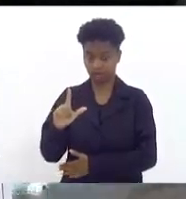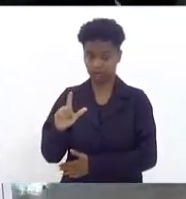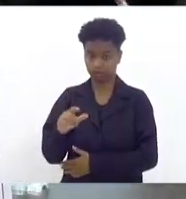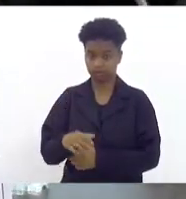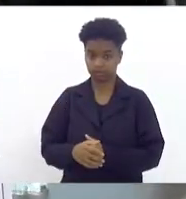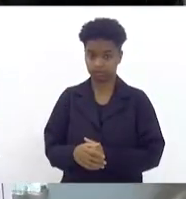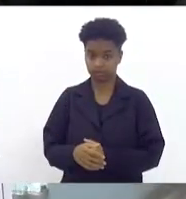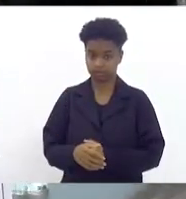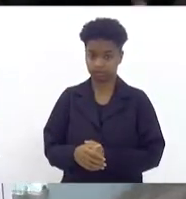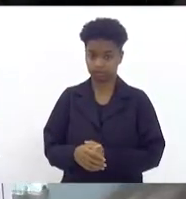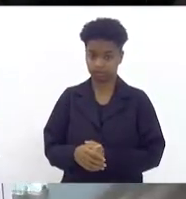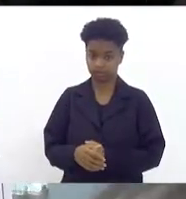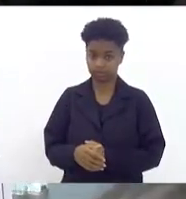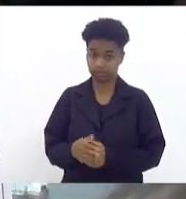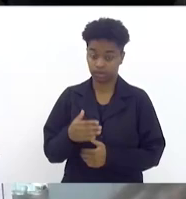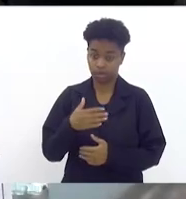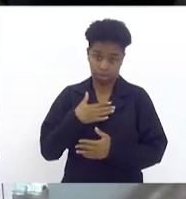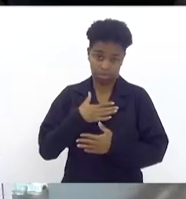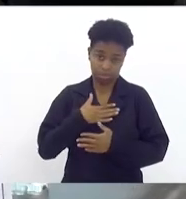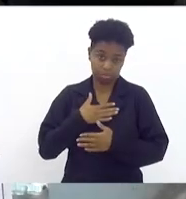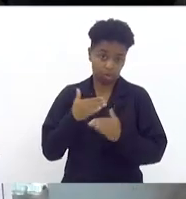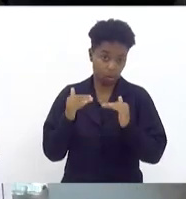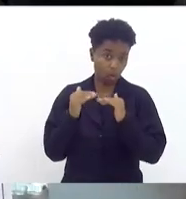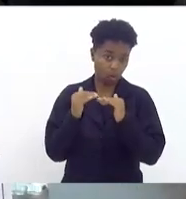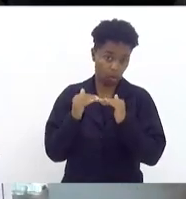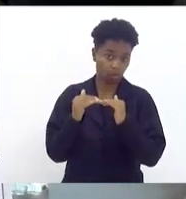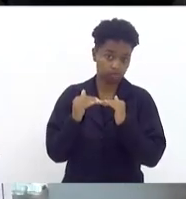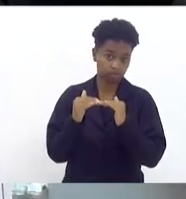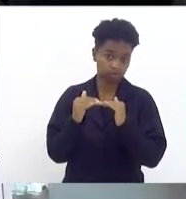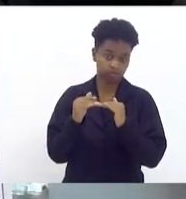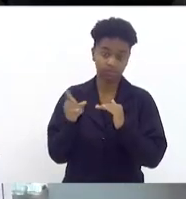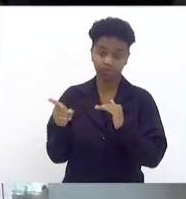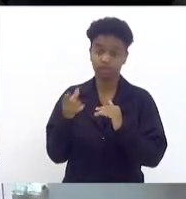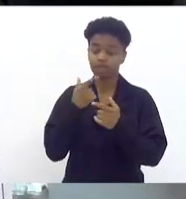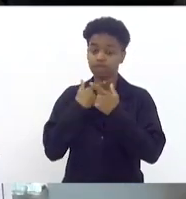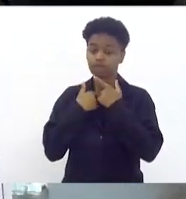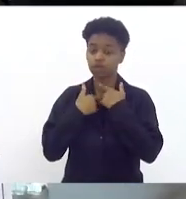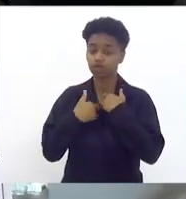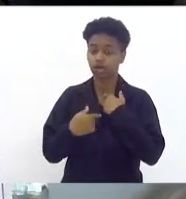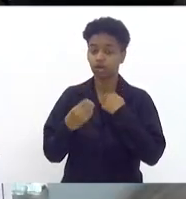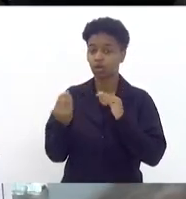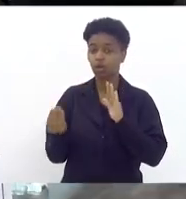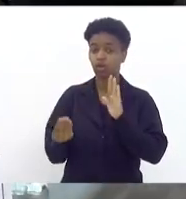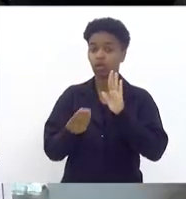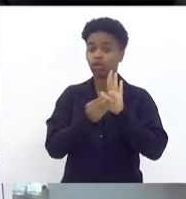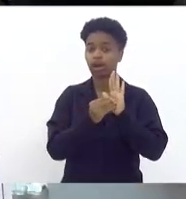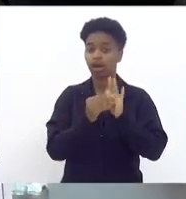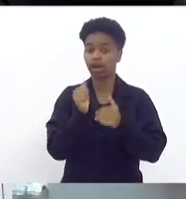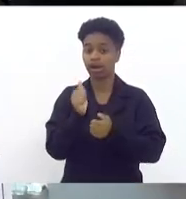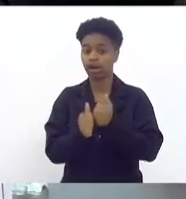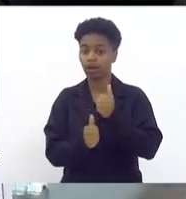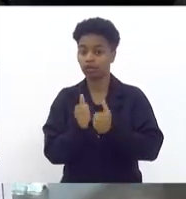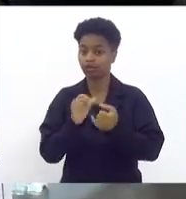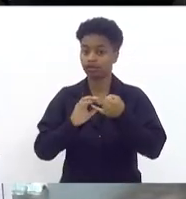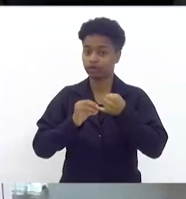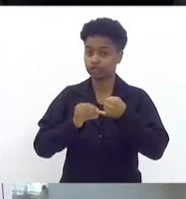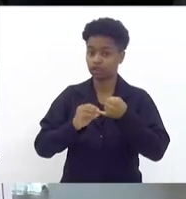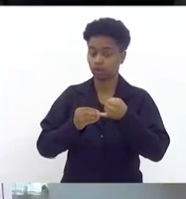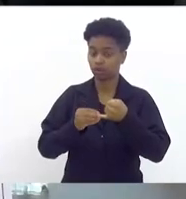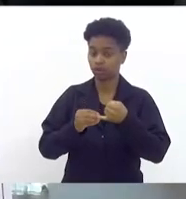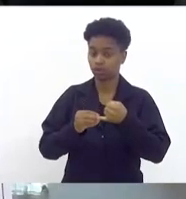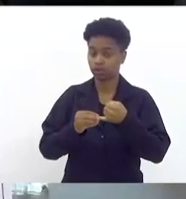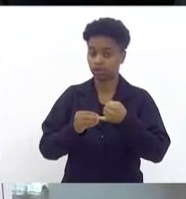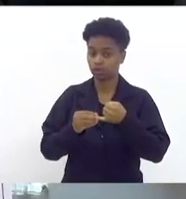para meu sabor, e eu concordo com ele, ele quer introduzir o arroz e feijão na dieta.